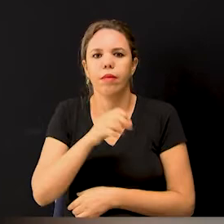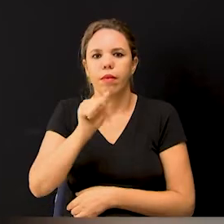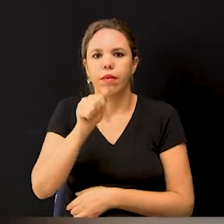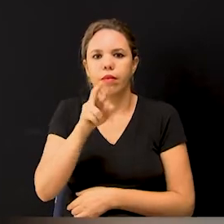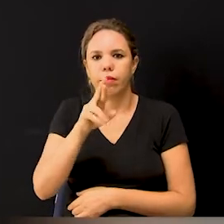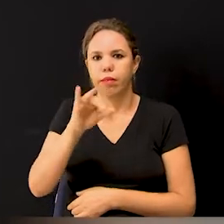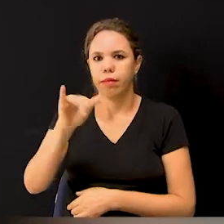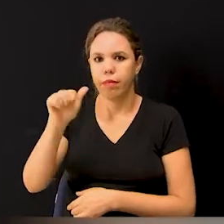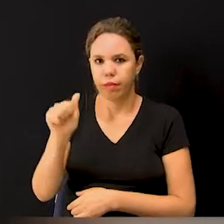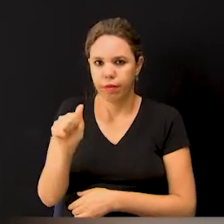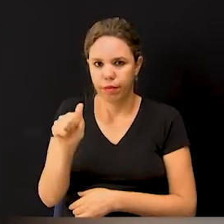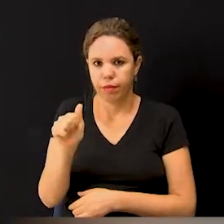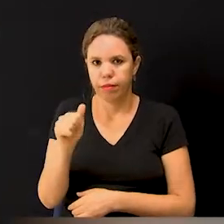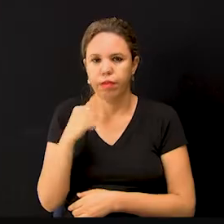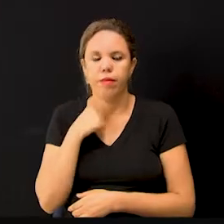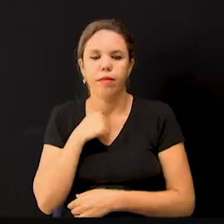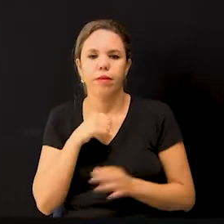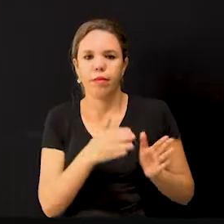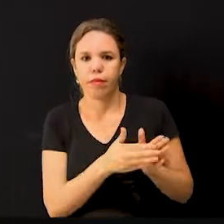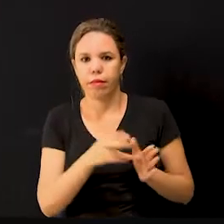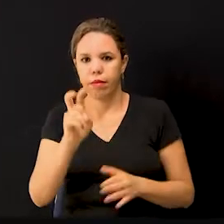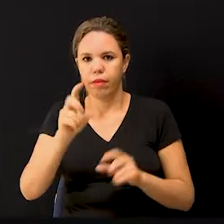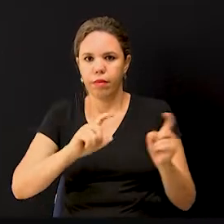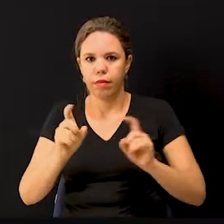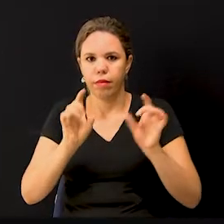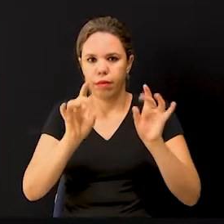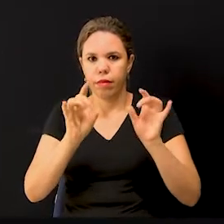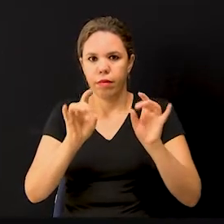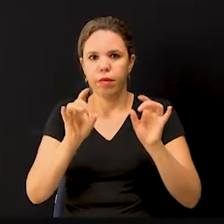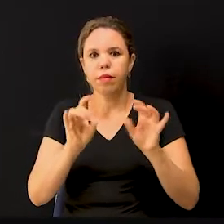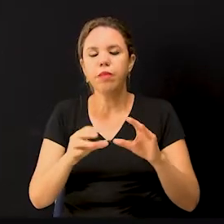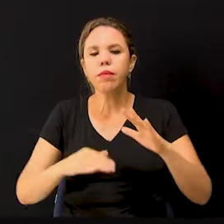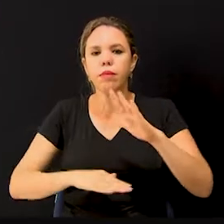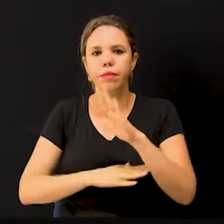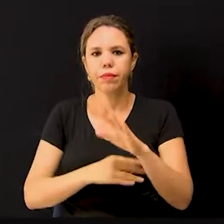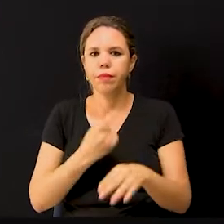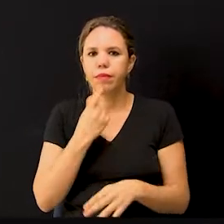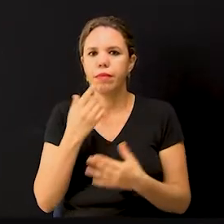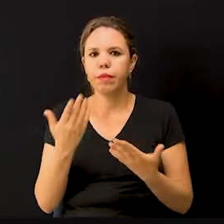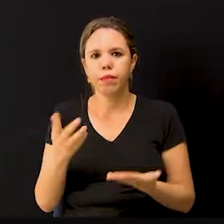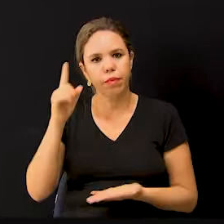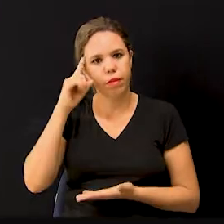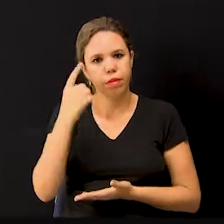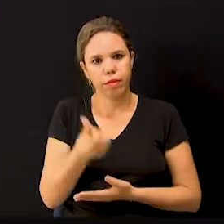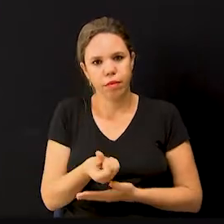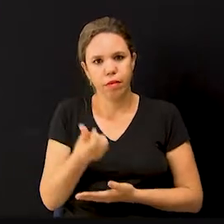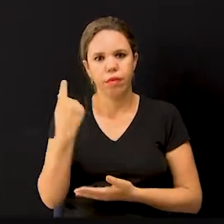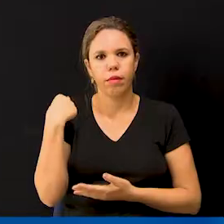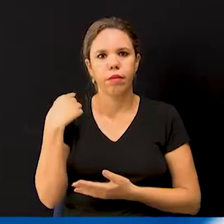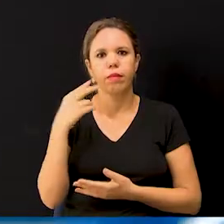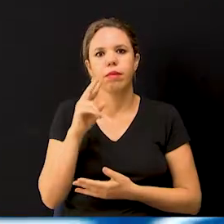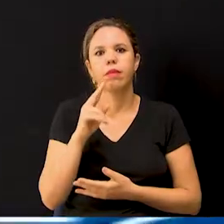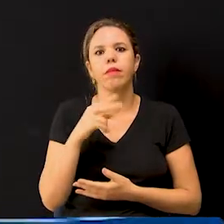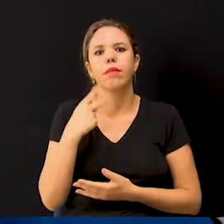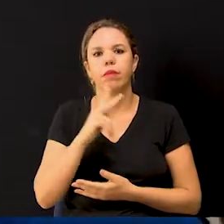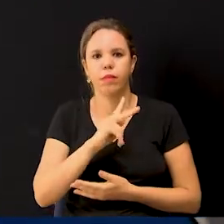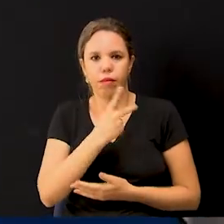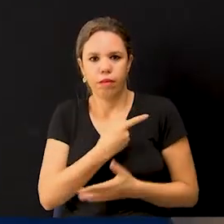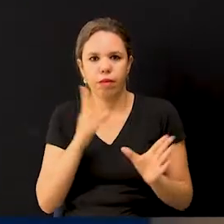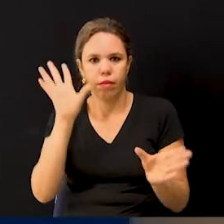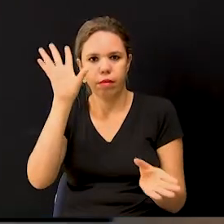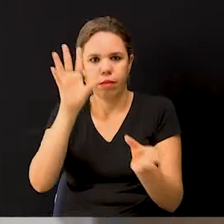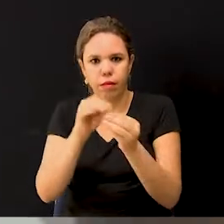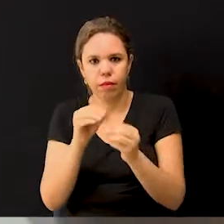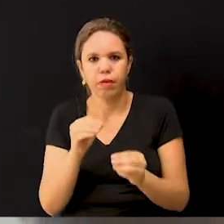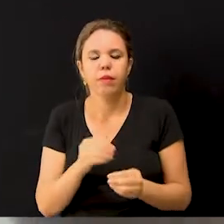Saúde, Andréa Von Zumben. Durante a quinta reunião extraordinária da Câmara de Campinas, no dia 16, Paulo fez um